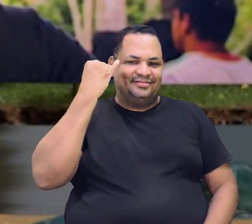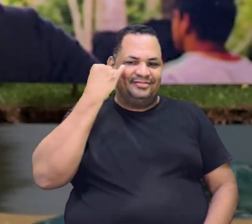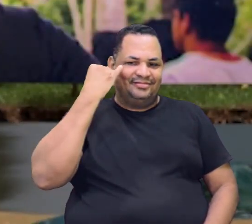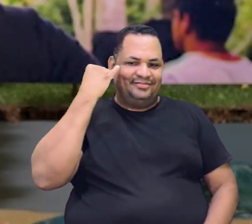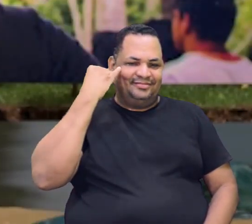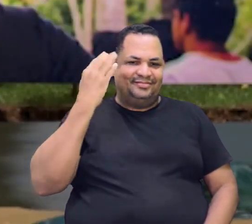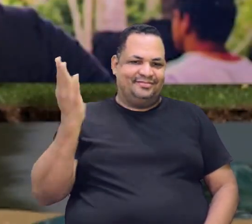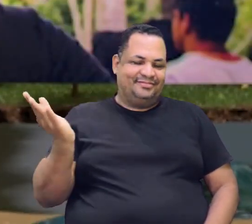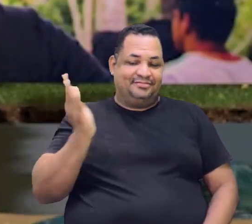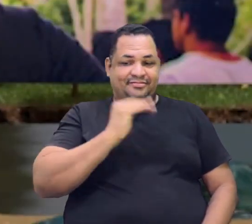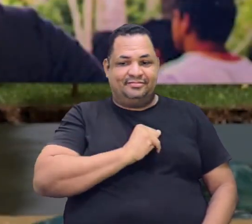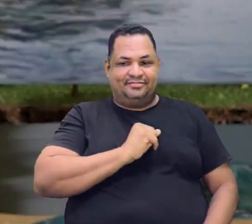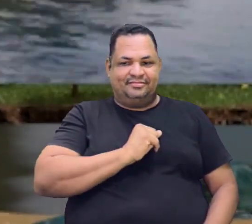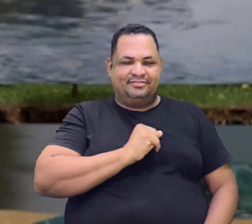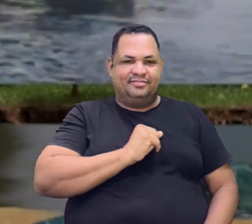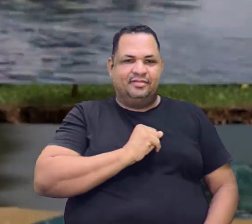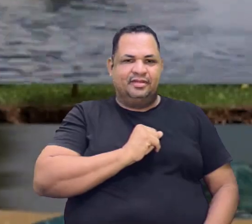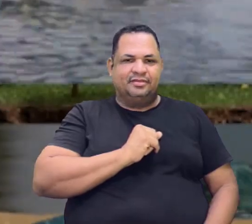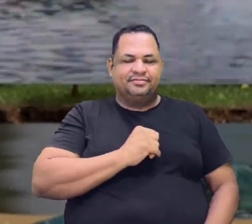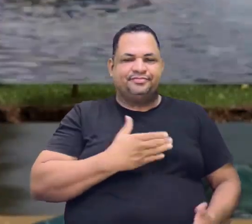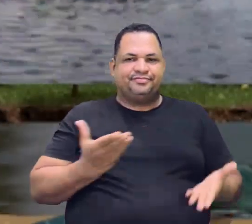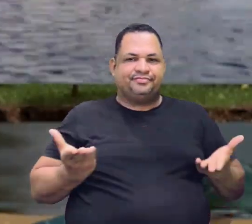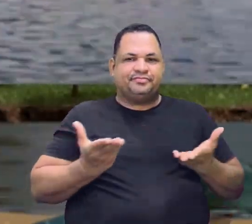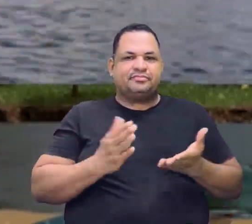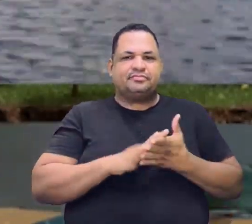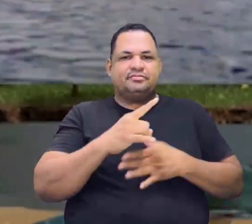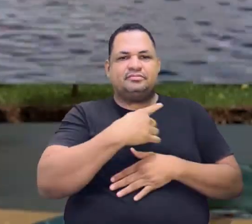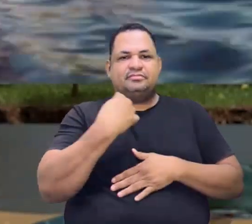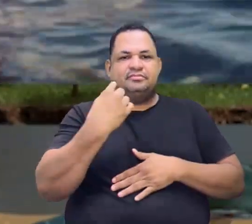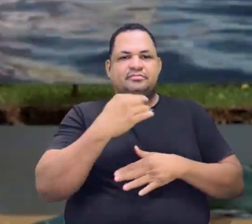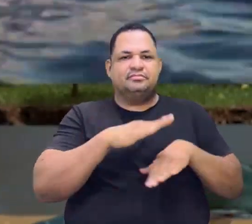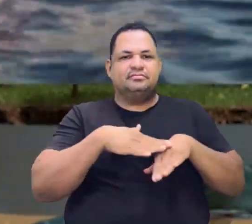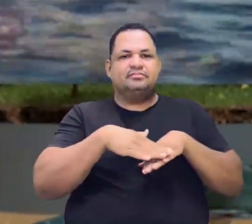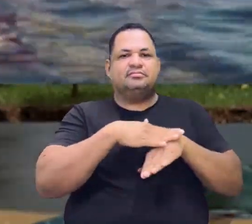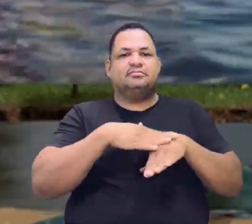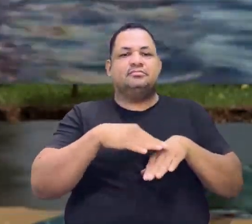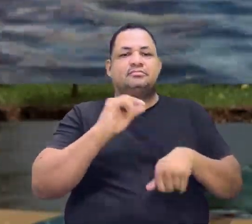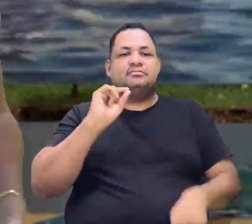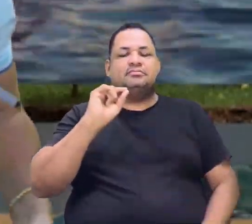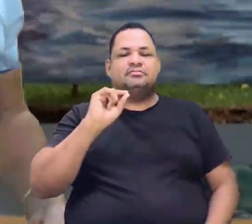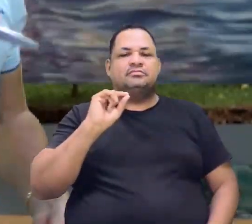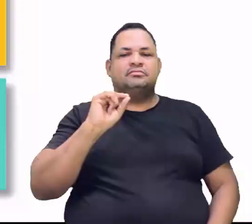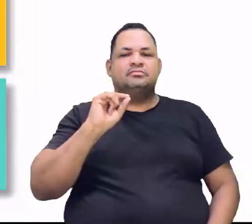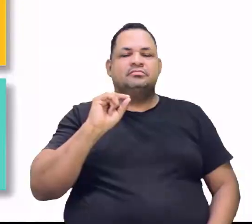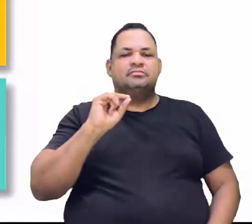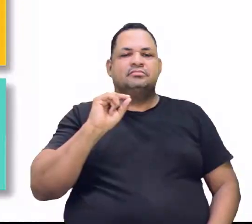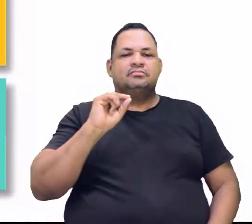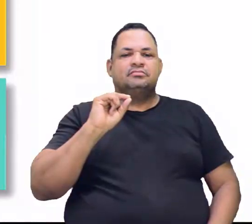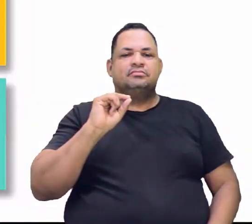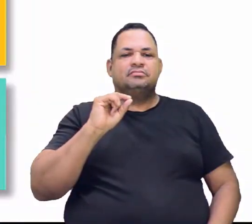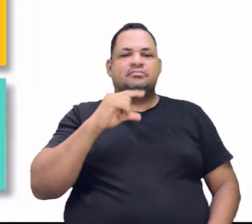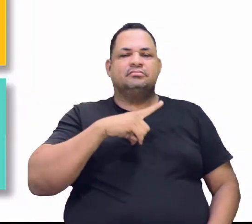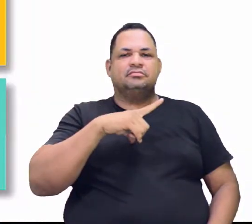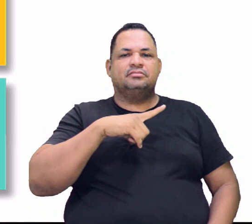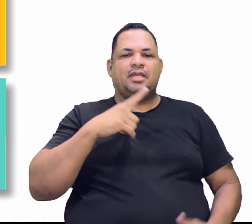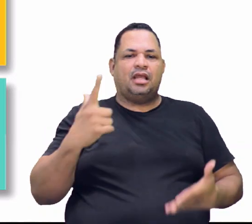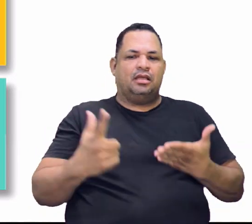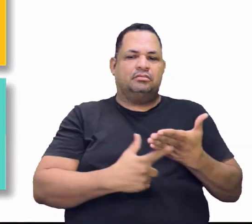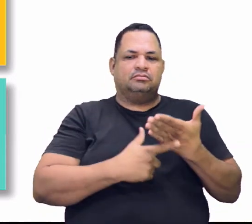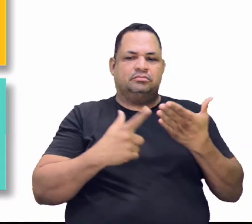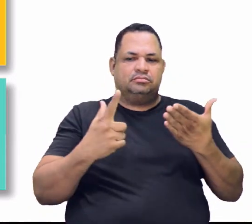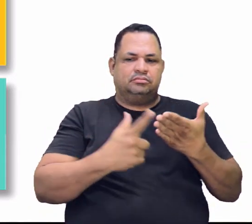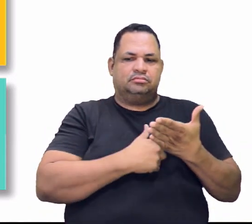né? Então, vamos lá. E agora há pouco eu estava falando com o Sâmio a respeito disso aqui, ó. Joga na tela. É que alguns